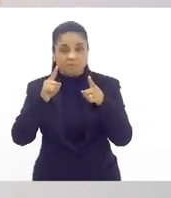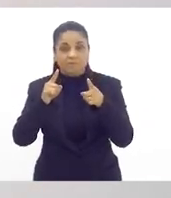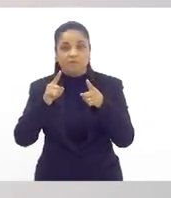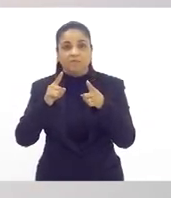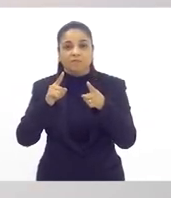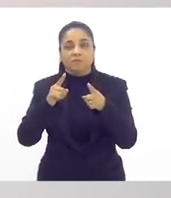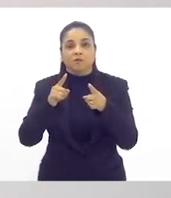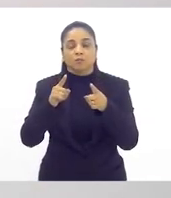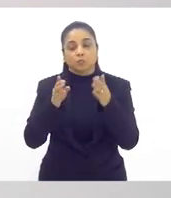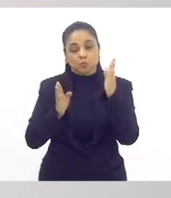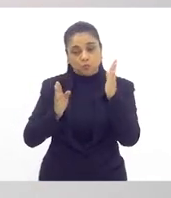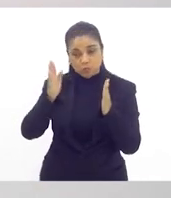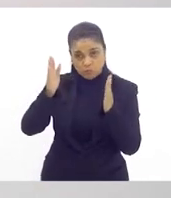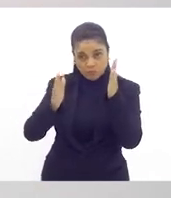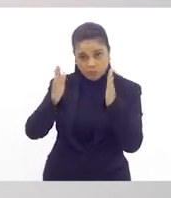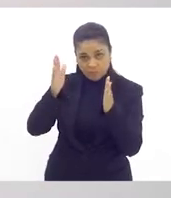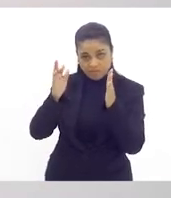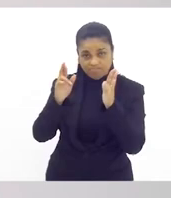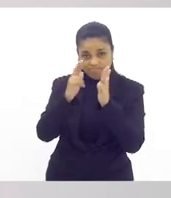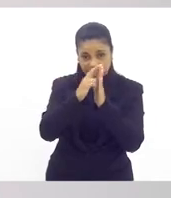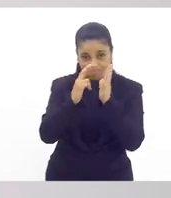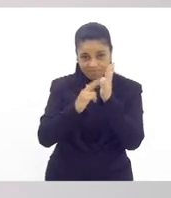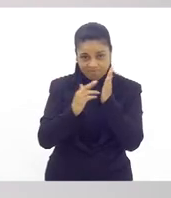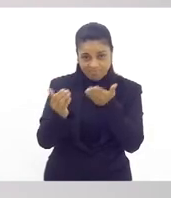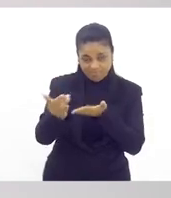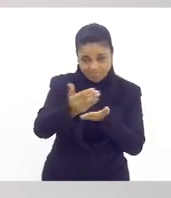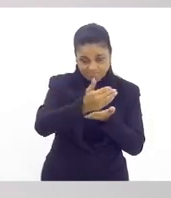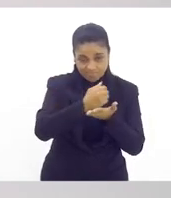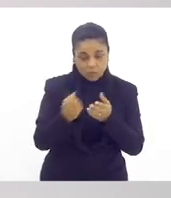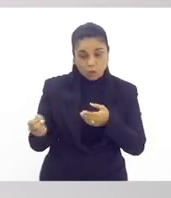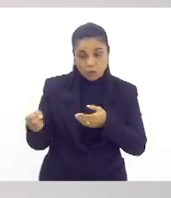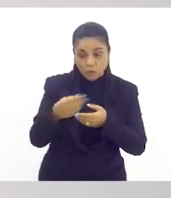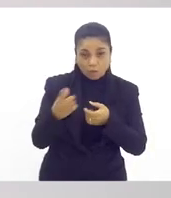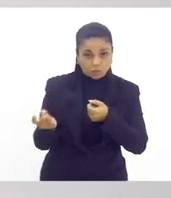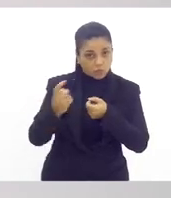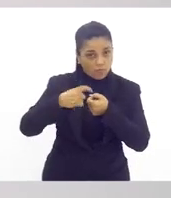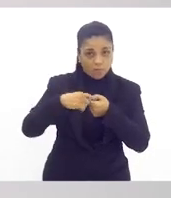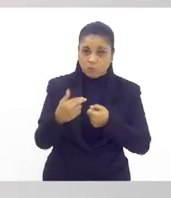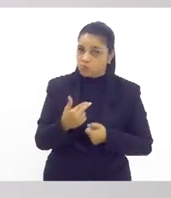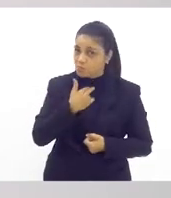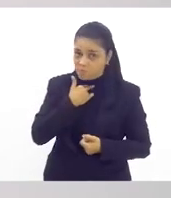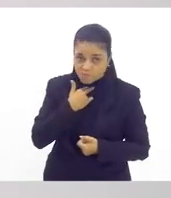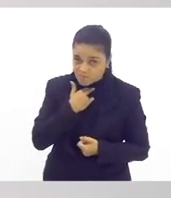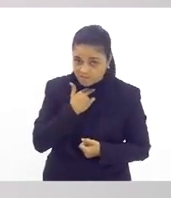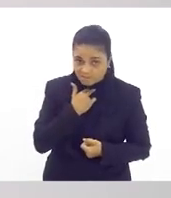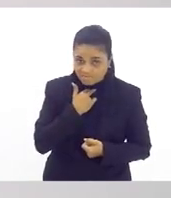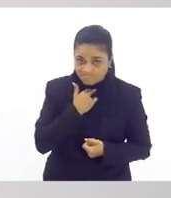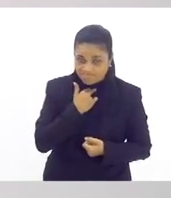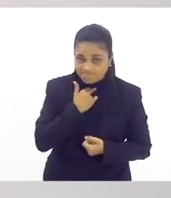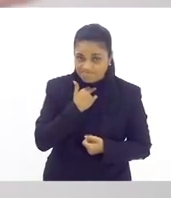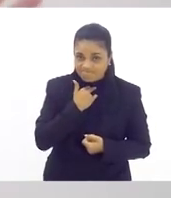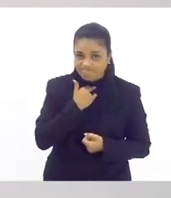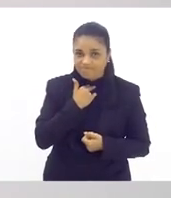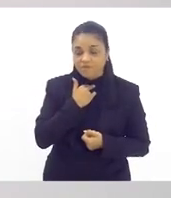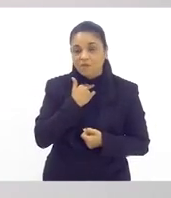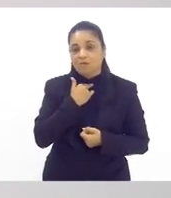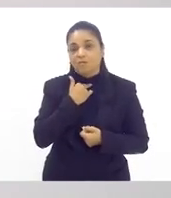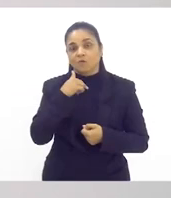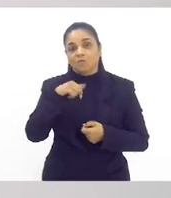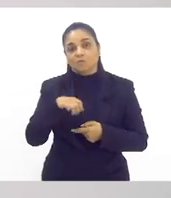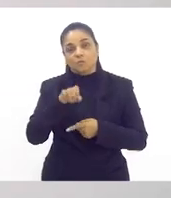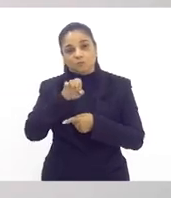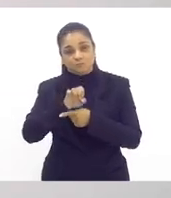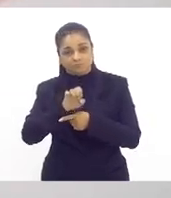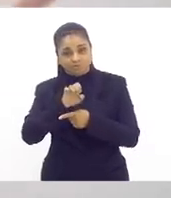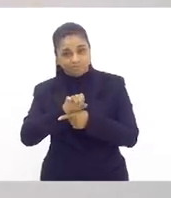durante o período de regime novos Convênios Então o jeito que o Estado do Rio de